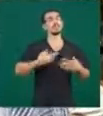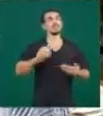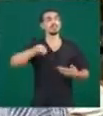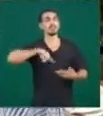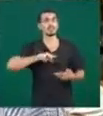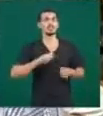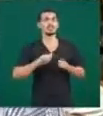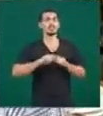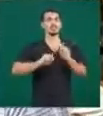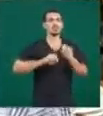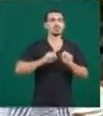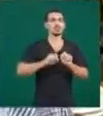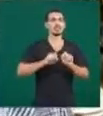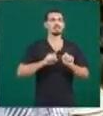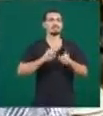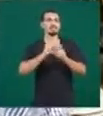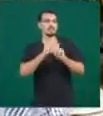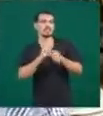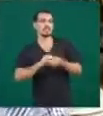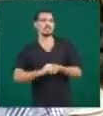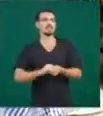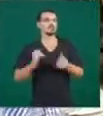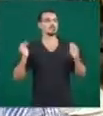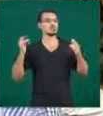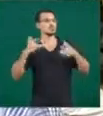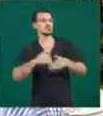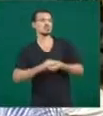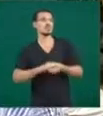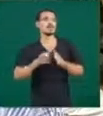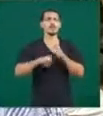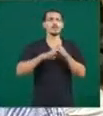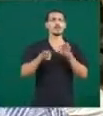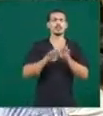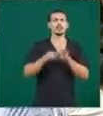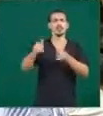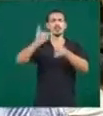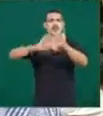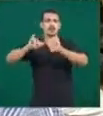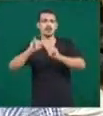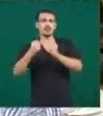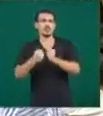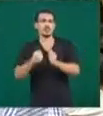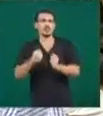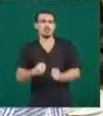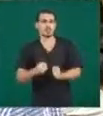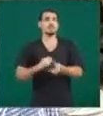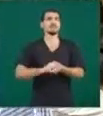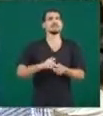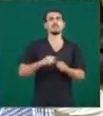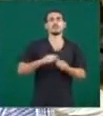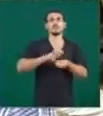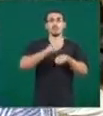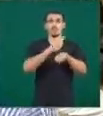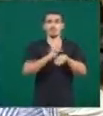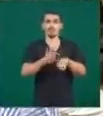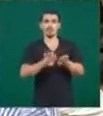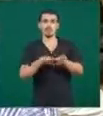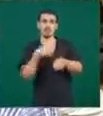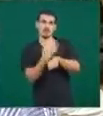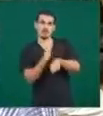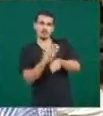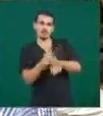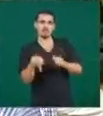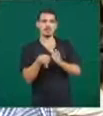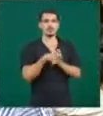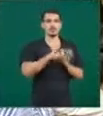aqui, mobiliza e trazemos as empresas de defensivo realmente para dar um treinamento técnico para os policiais realmente para